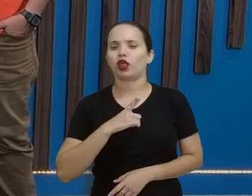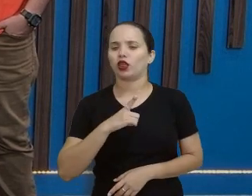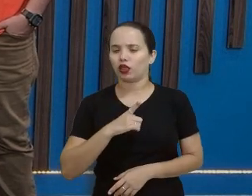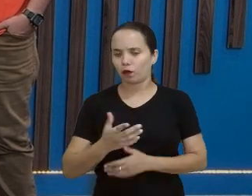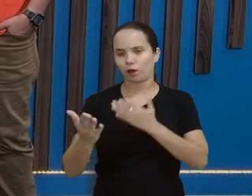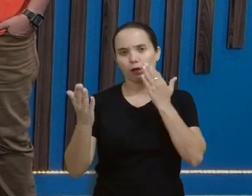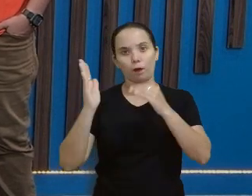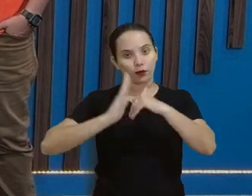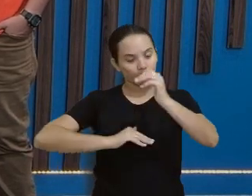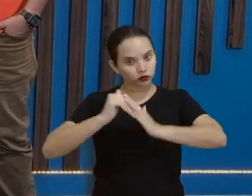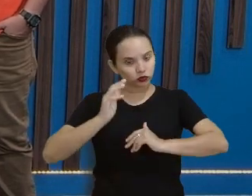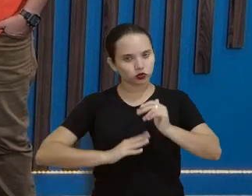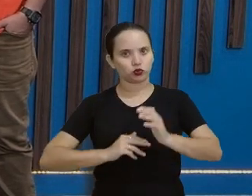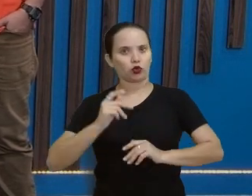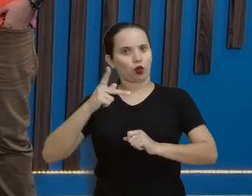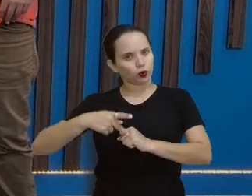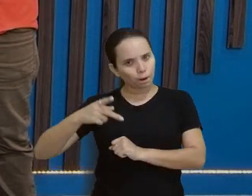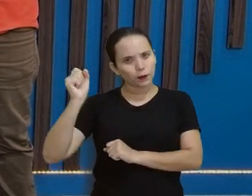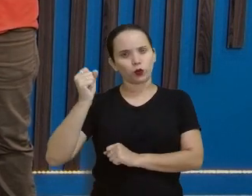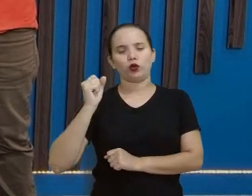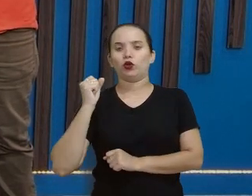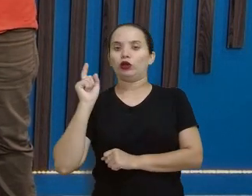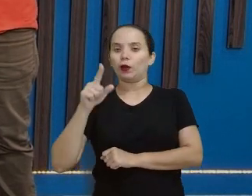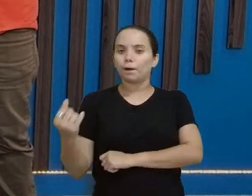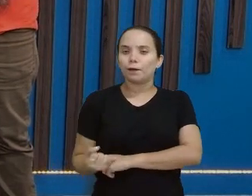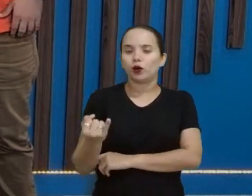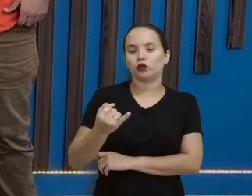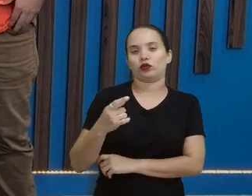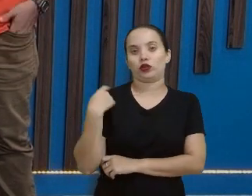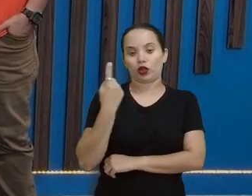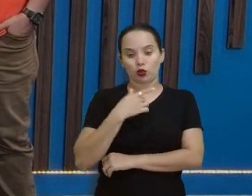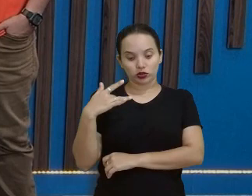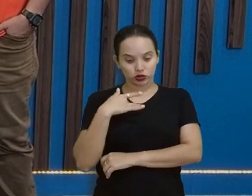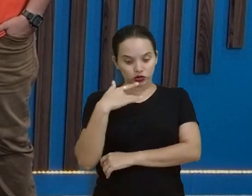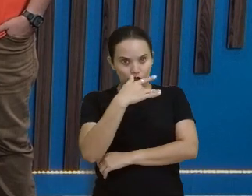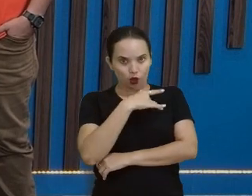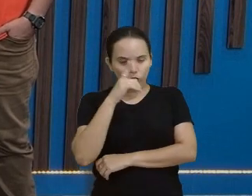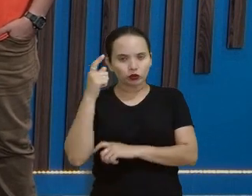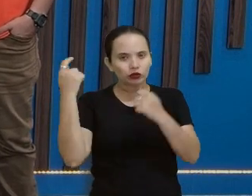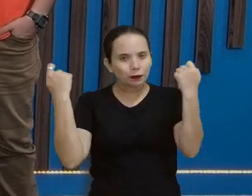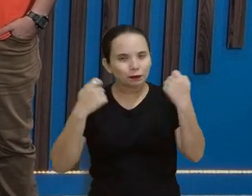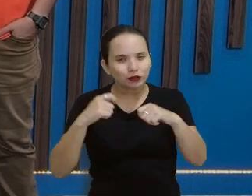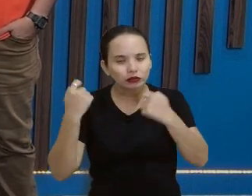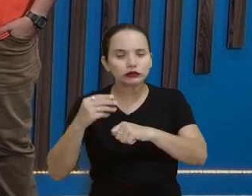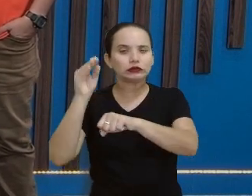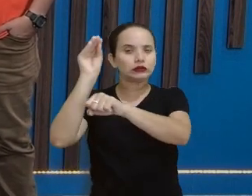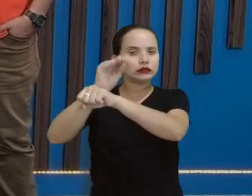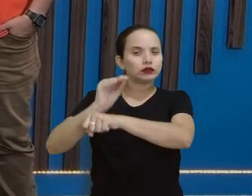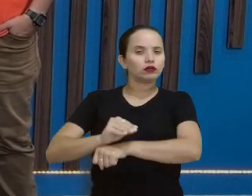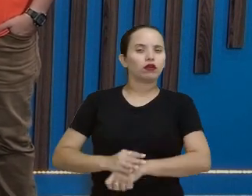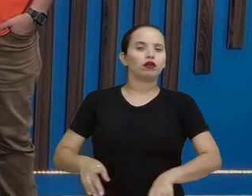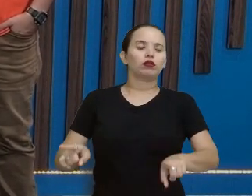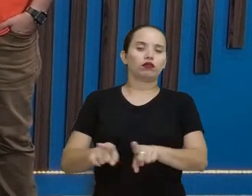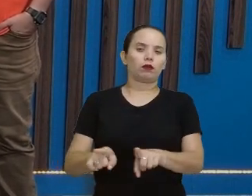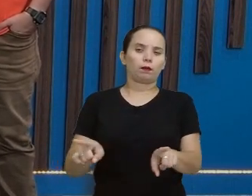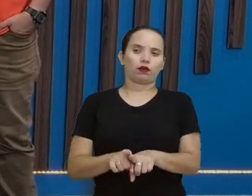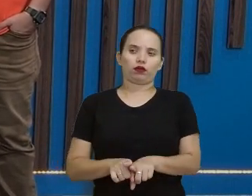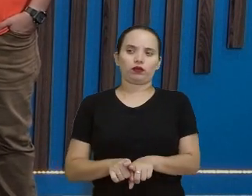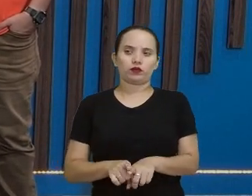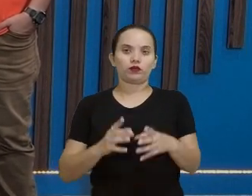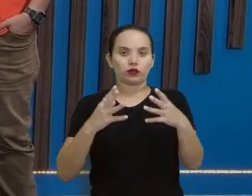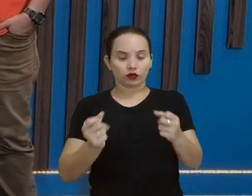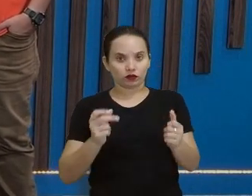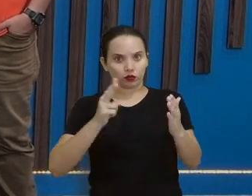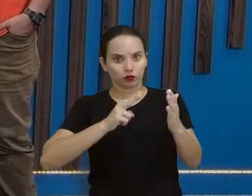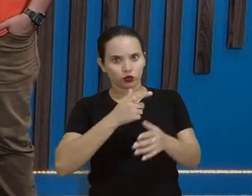respeito disso, né? Falando a importância de que a nossa saúde ela é integral. Então, cuidar também da sua saúde emocional, da sua saúde mental. E vamos ler aqui